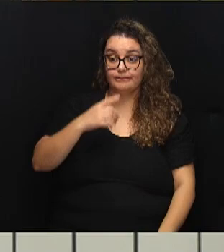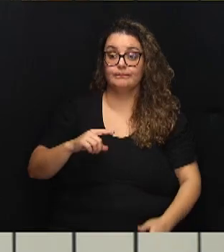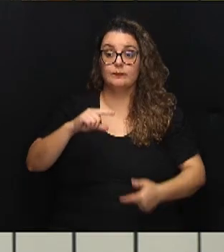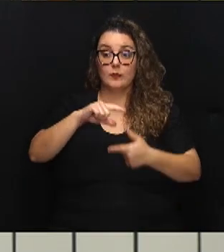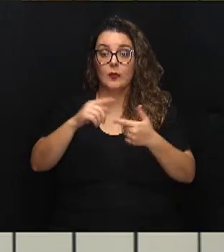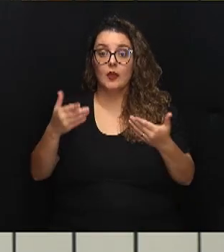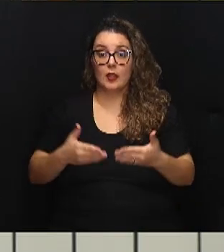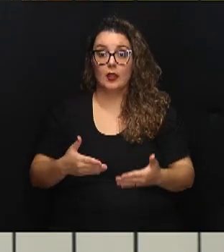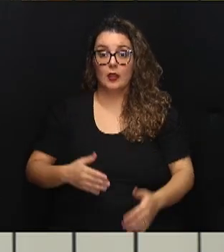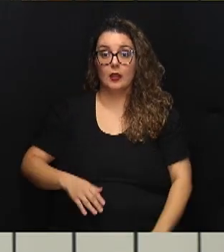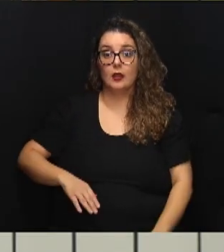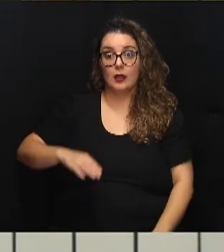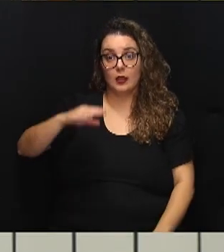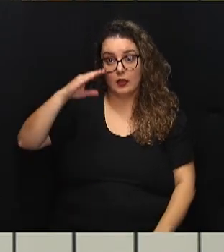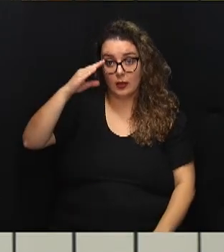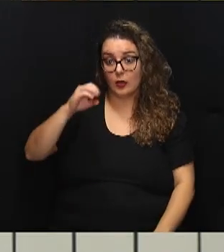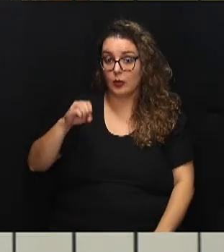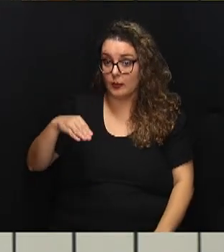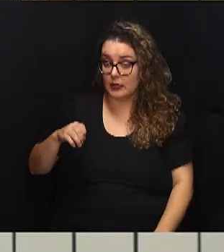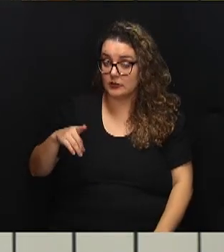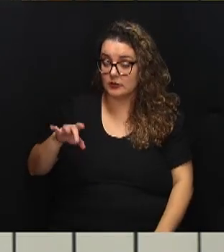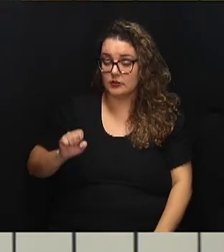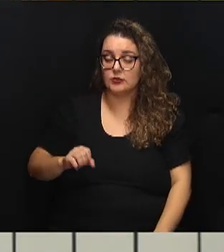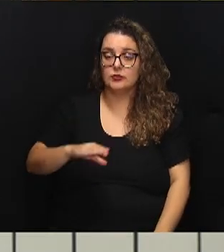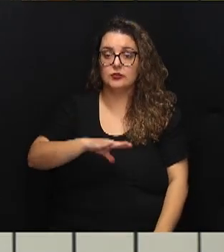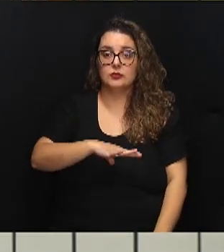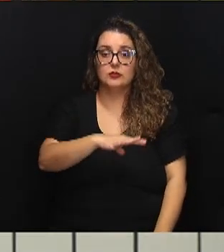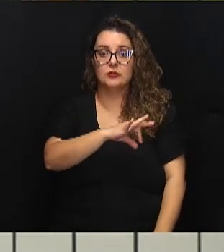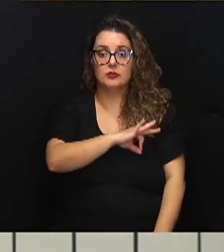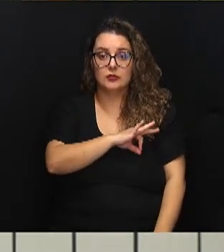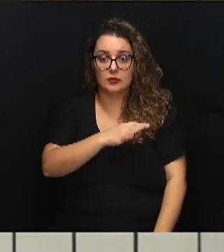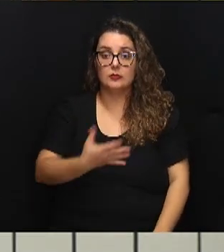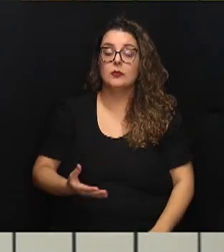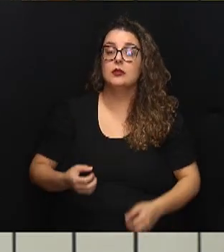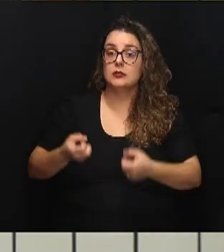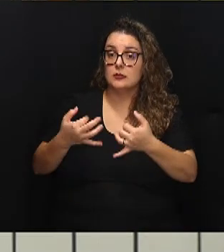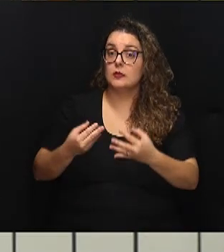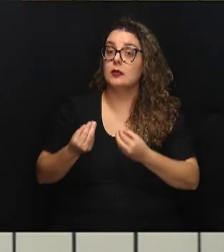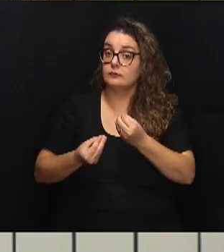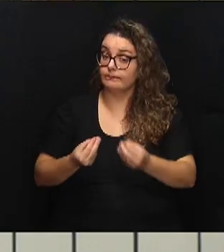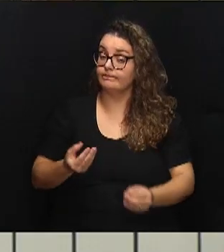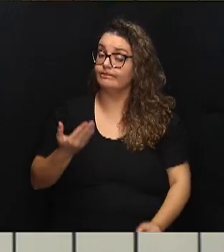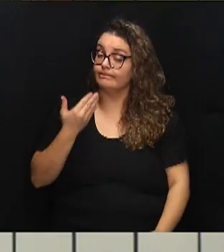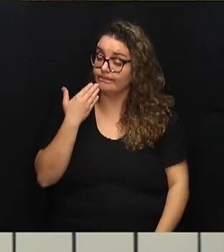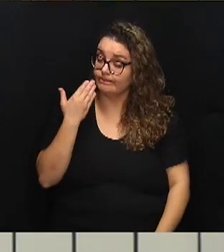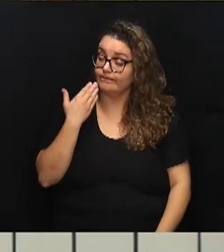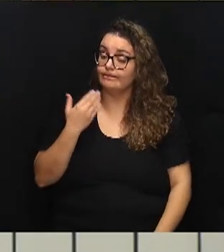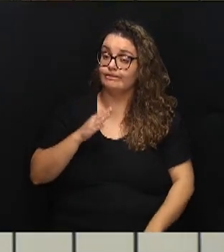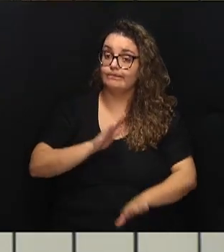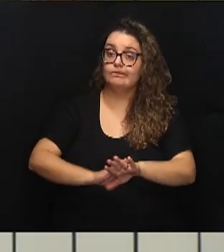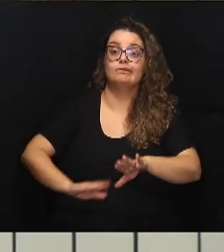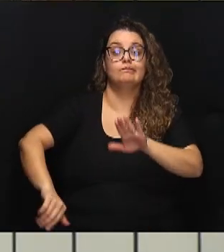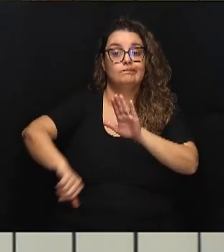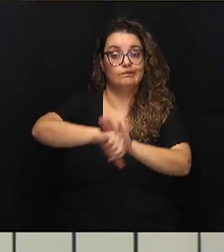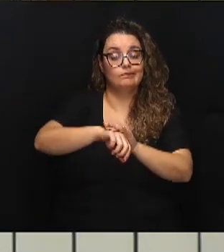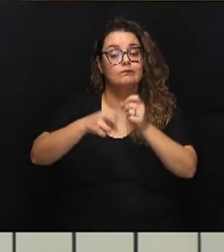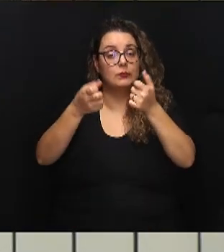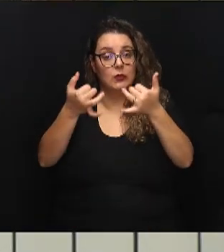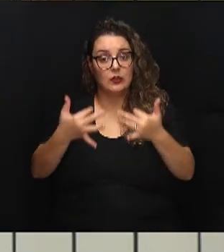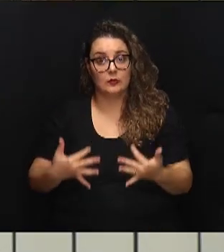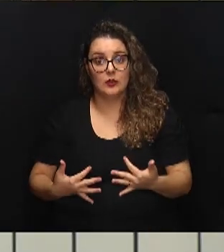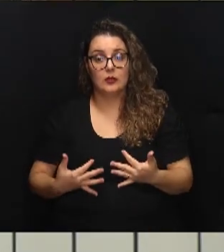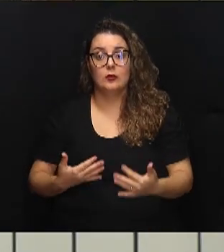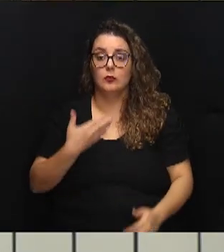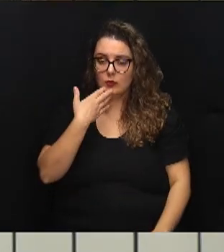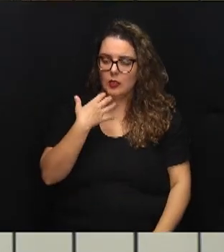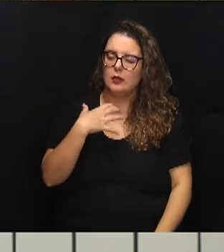hoje, a comandante da Guarda Municipal de Campinas explica como isso pode facilitar a ação de criminosos e orienta sobre a